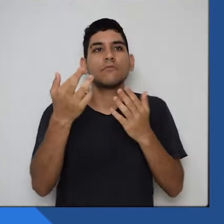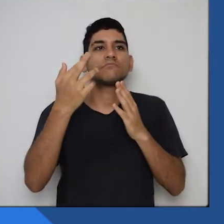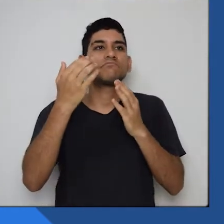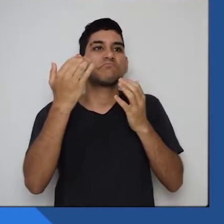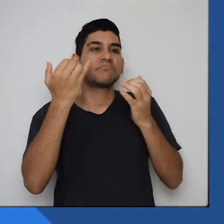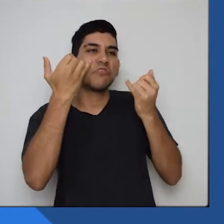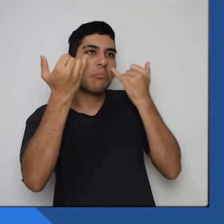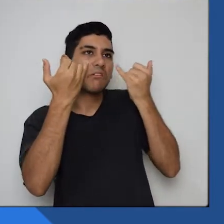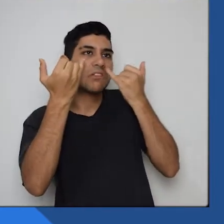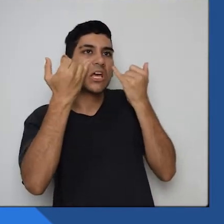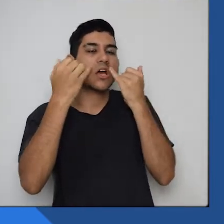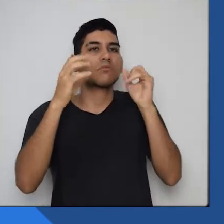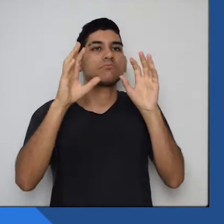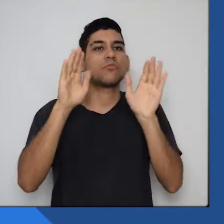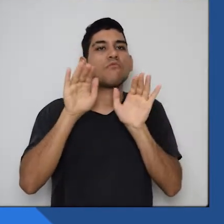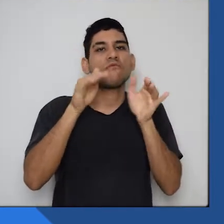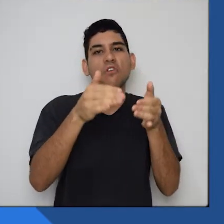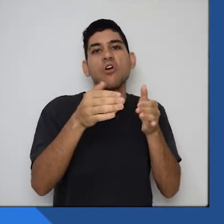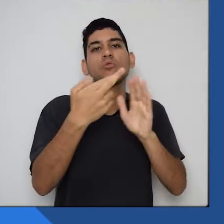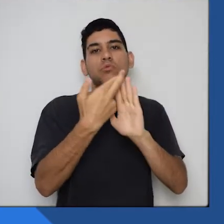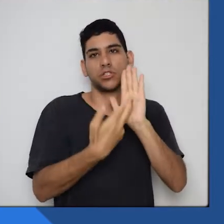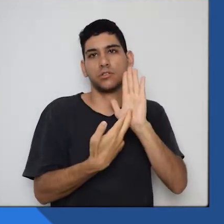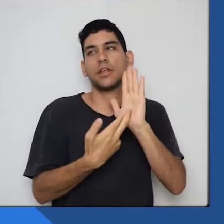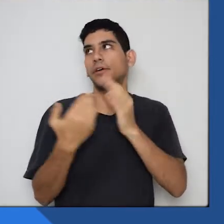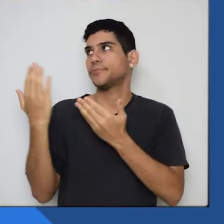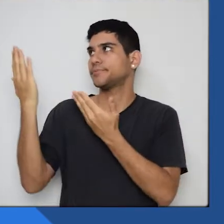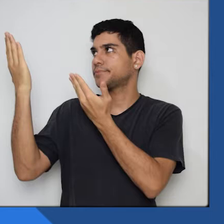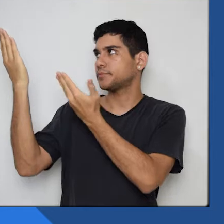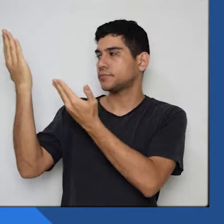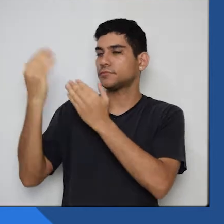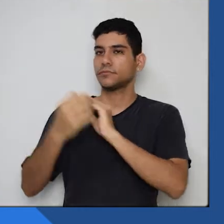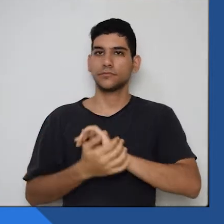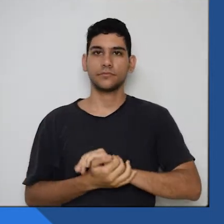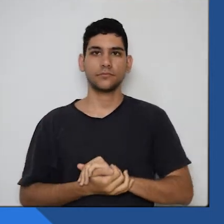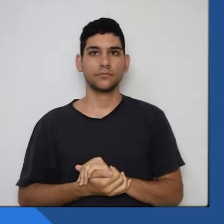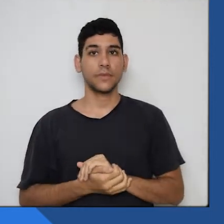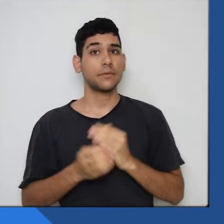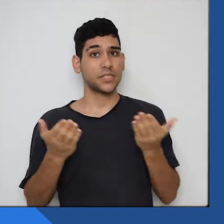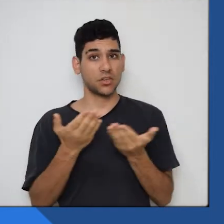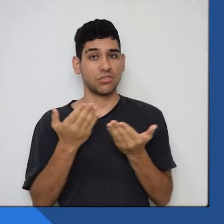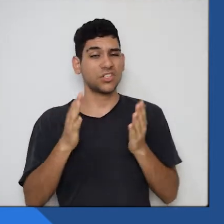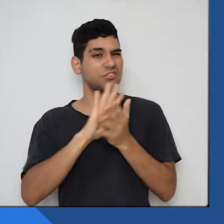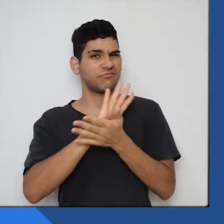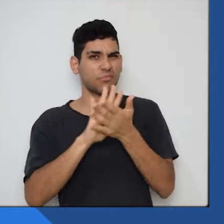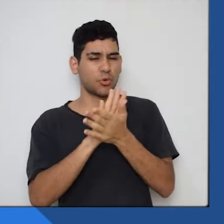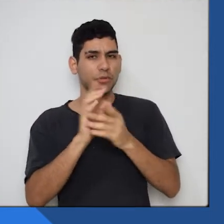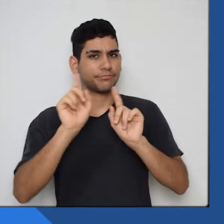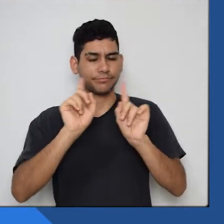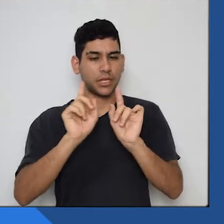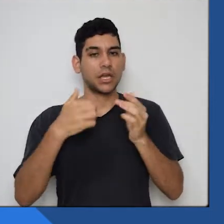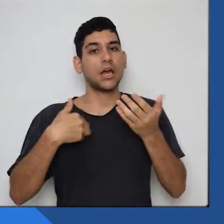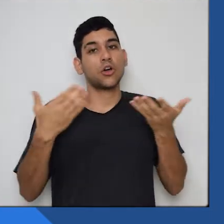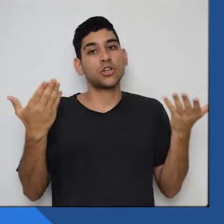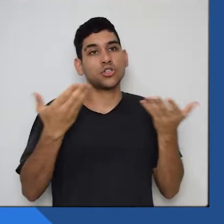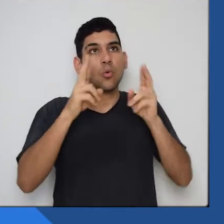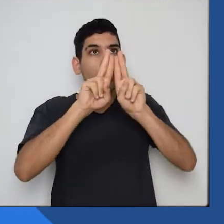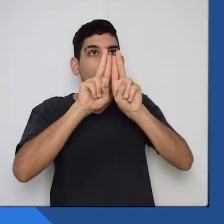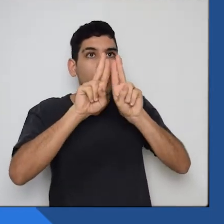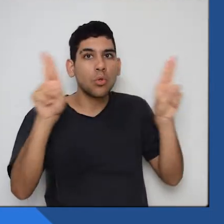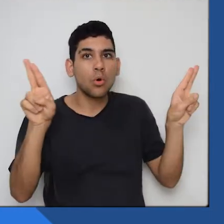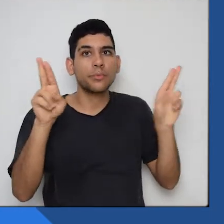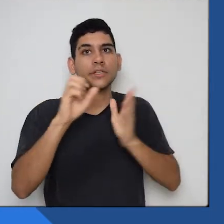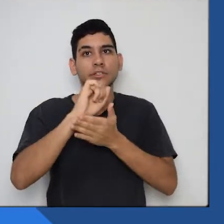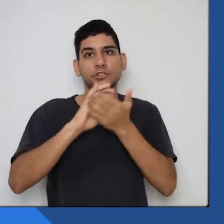algumas informações específicas do questionário. Por enquanto a gente vai deixar em branco. A gente vai colocar só o nome da